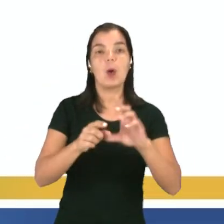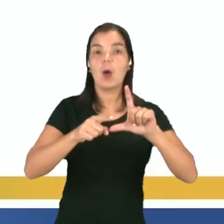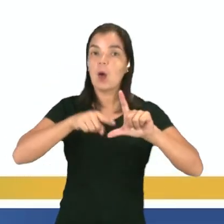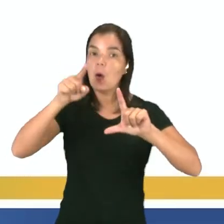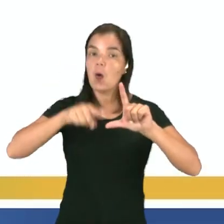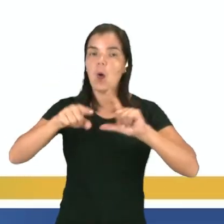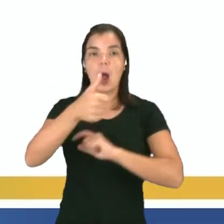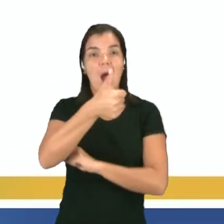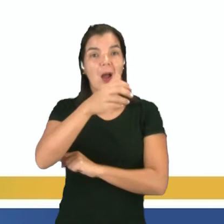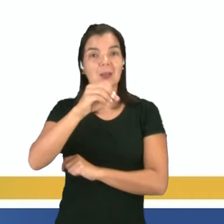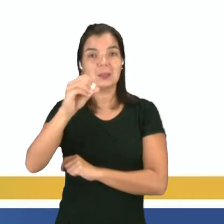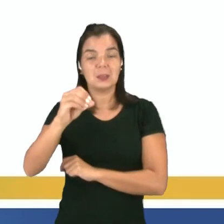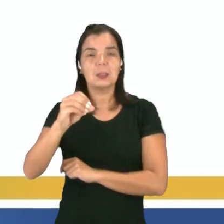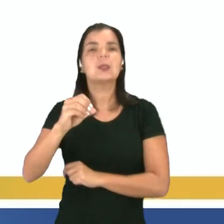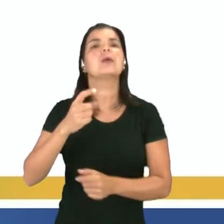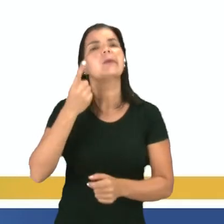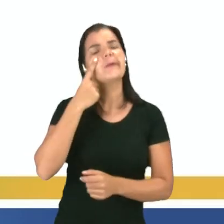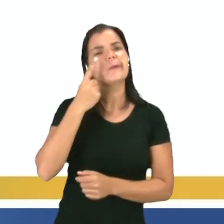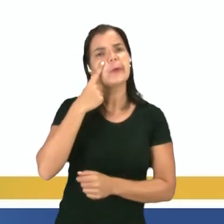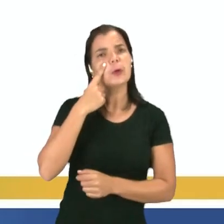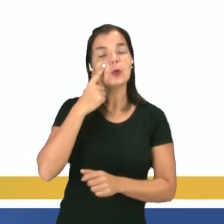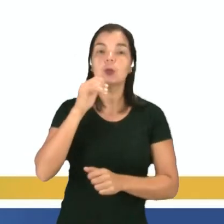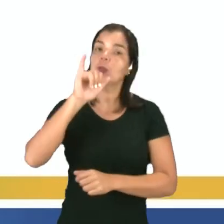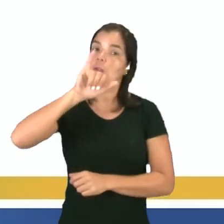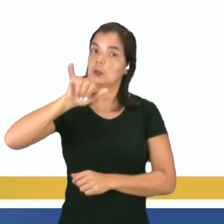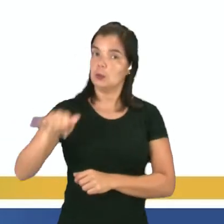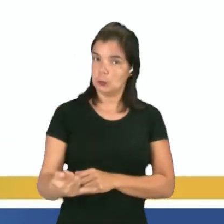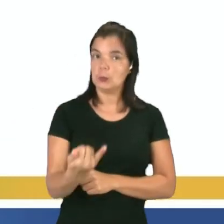referente a 100. Então você vê em janeiro,